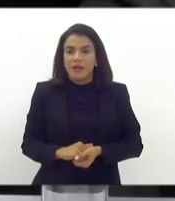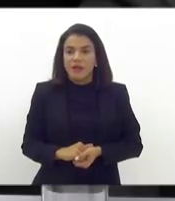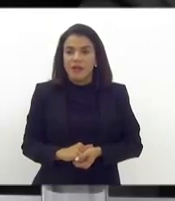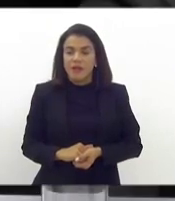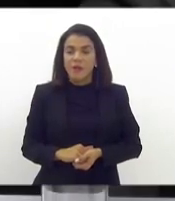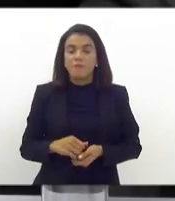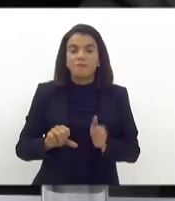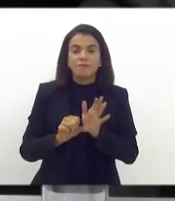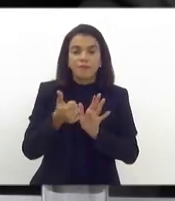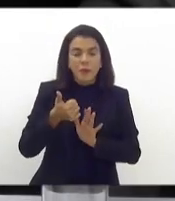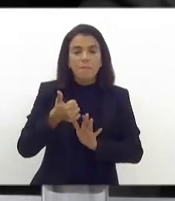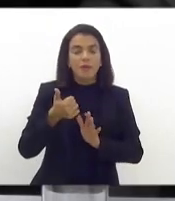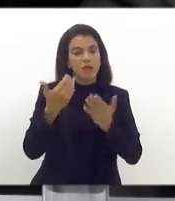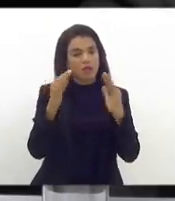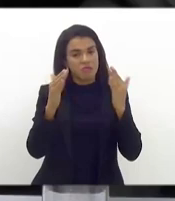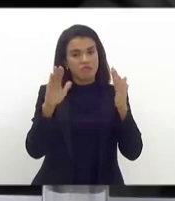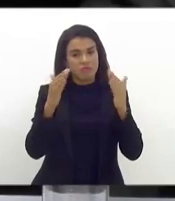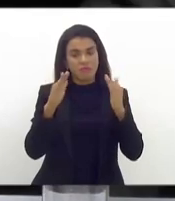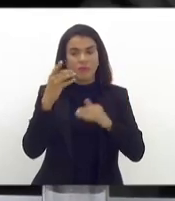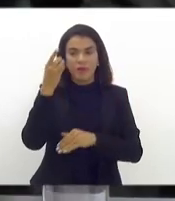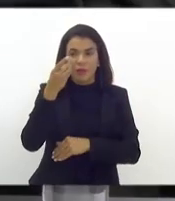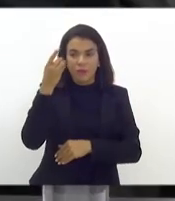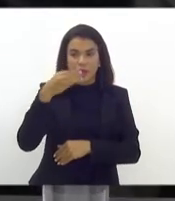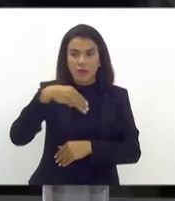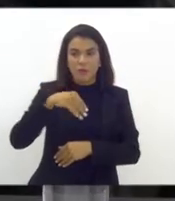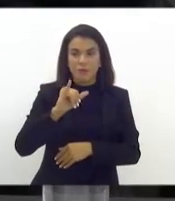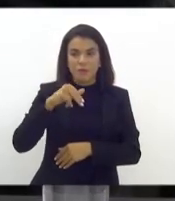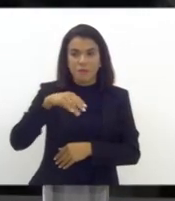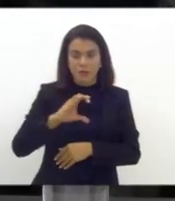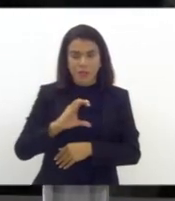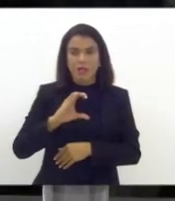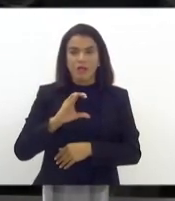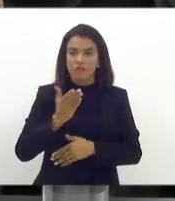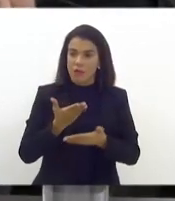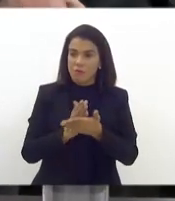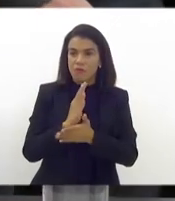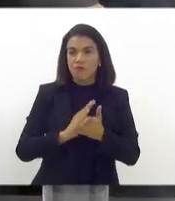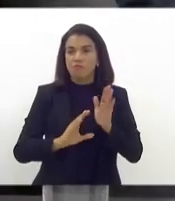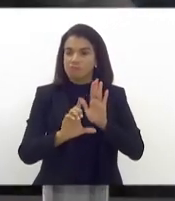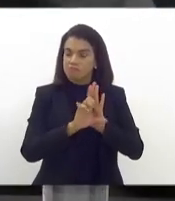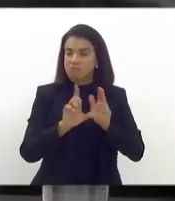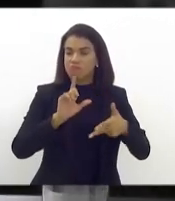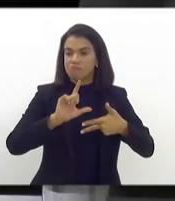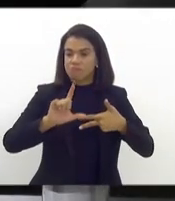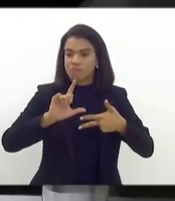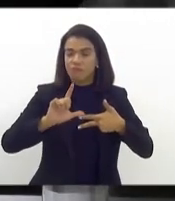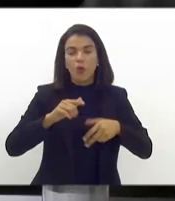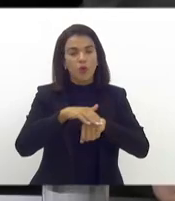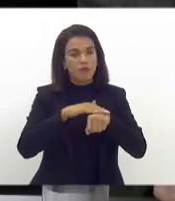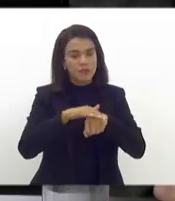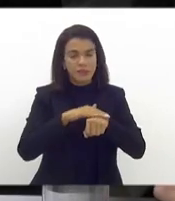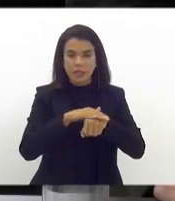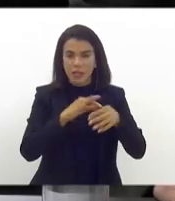primeiro elogiar o projeto do deputado Carlos Mink. Eu estava aqui quando a gente aprovou essa legislação. Conversei muito com o deputado Carlos Mink sobre